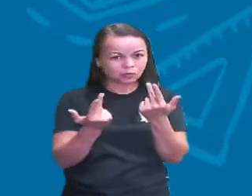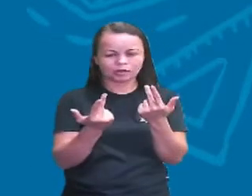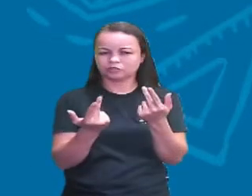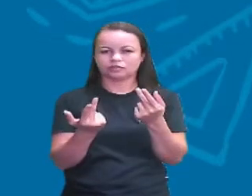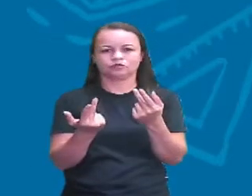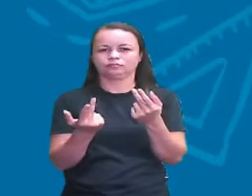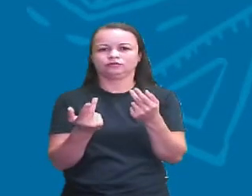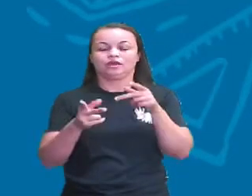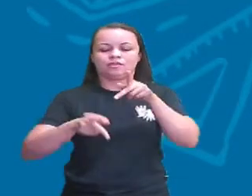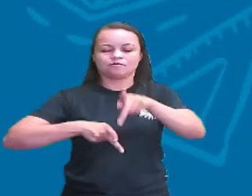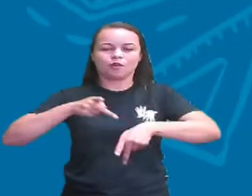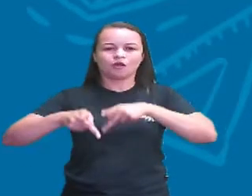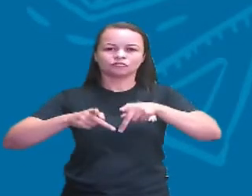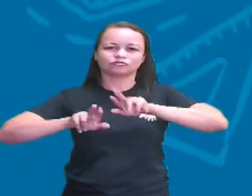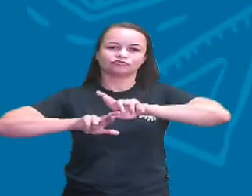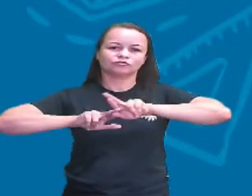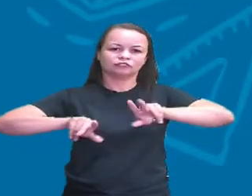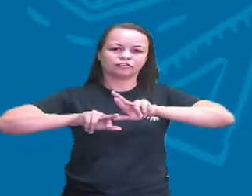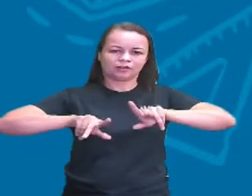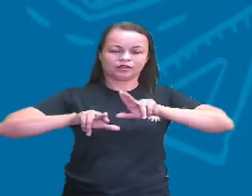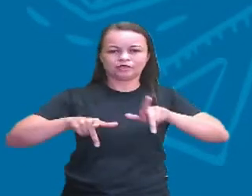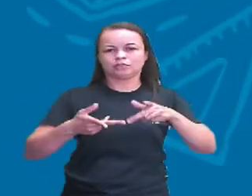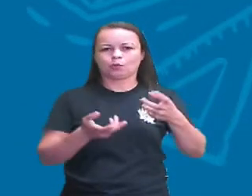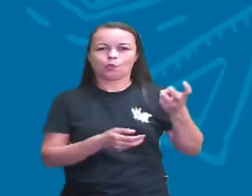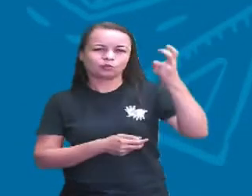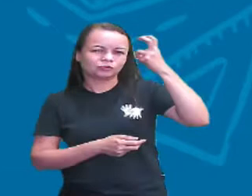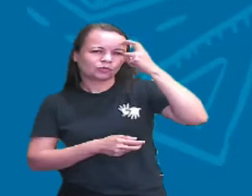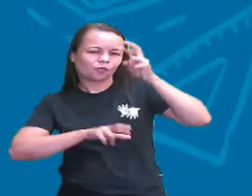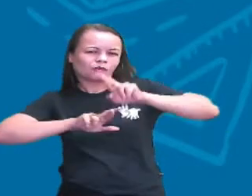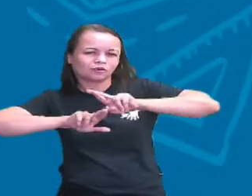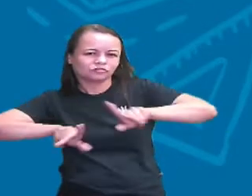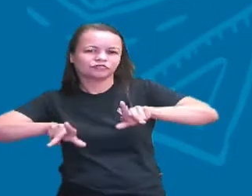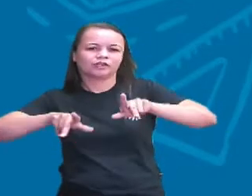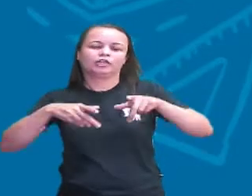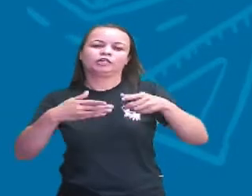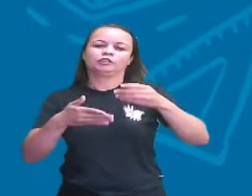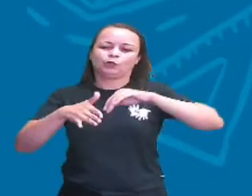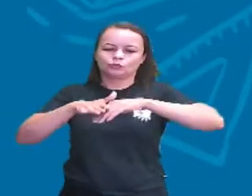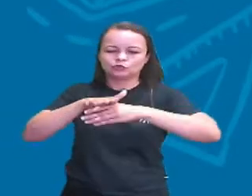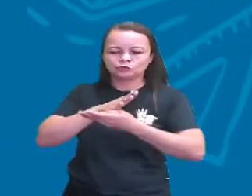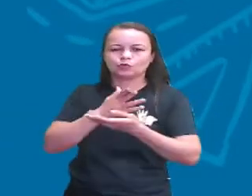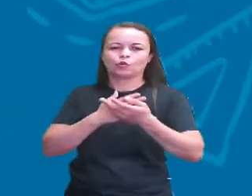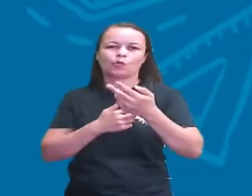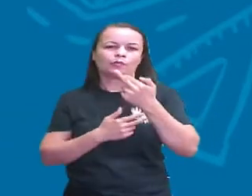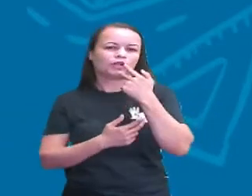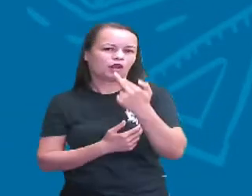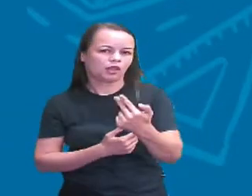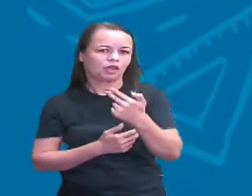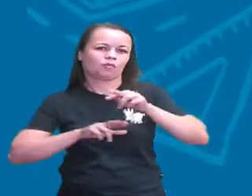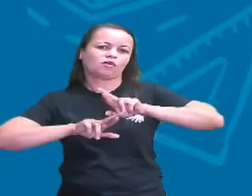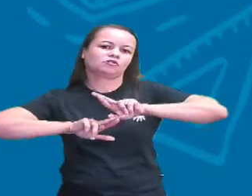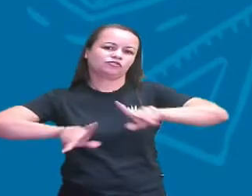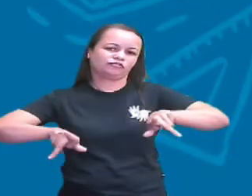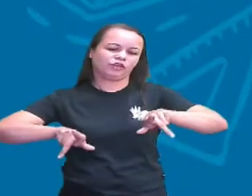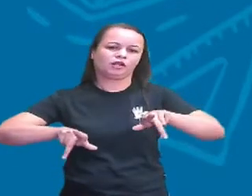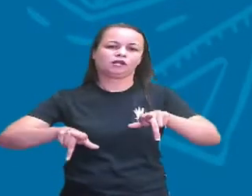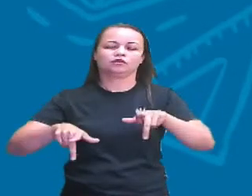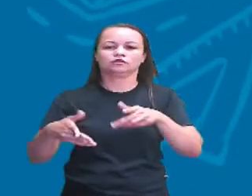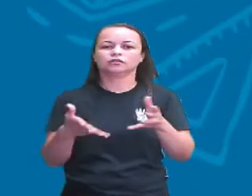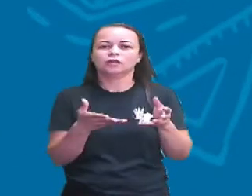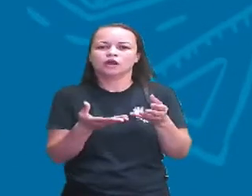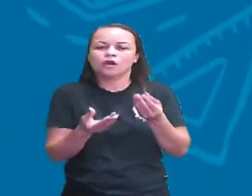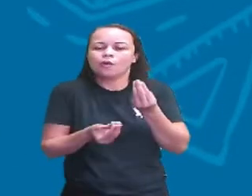povos diferentes entre si, tá? Com culturas diferentes, costumes, línguas diferentes, né? Formas